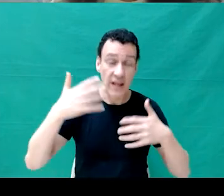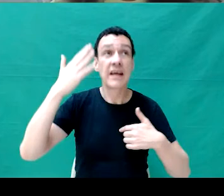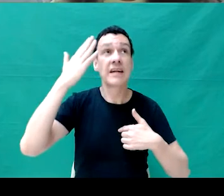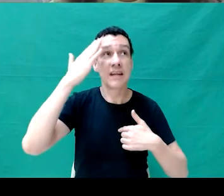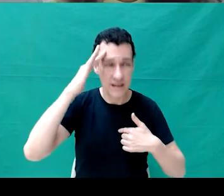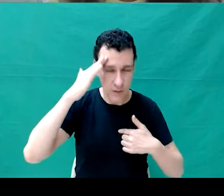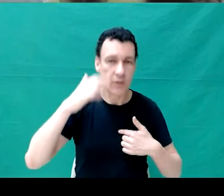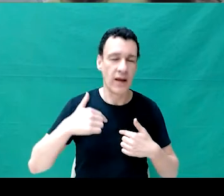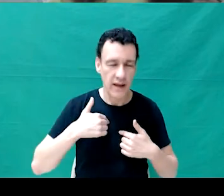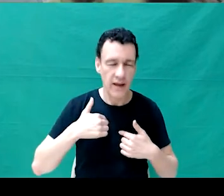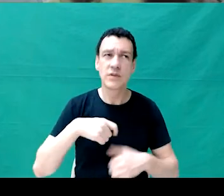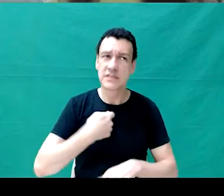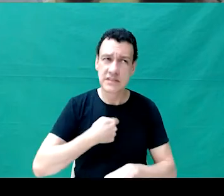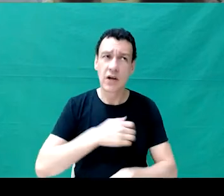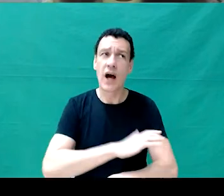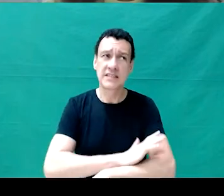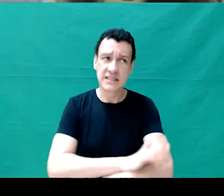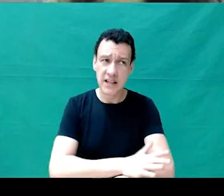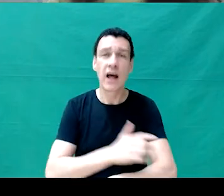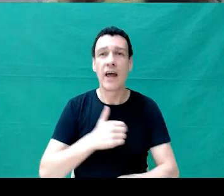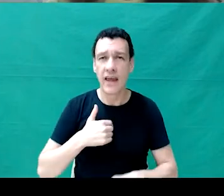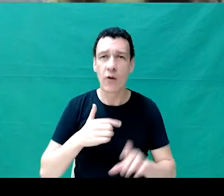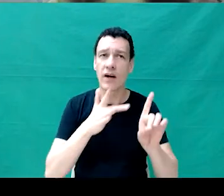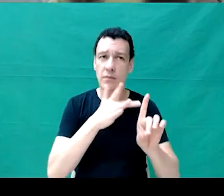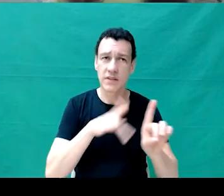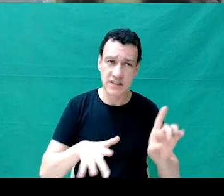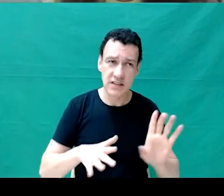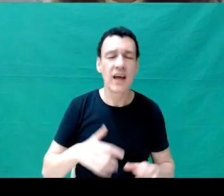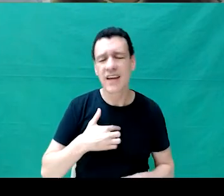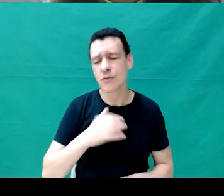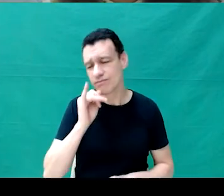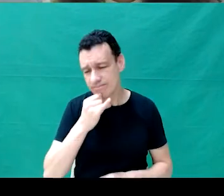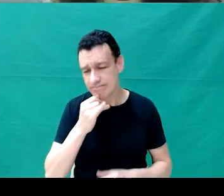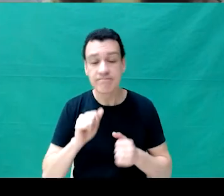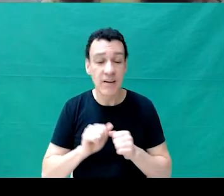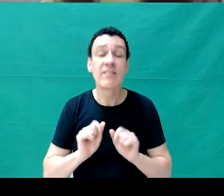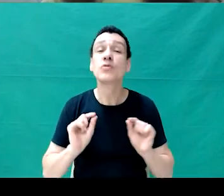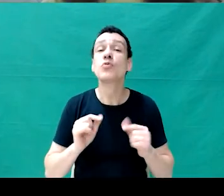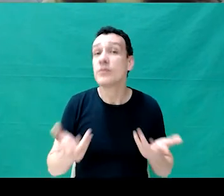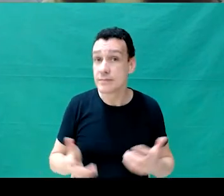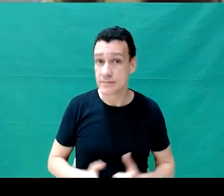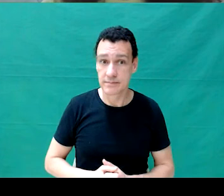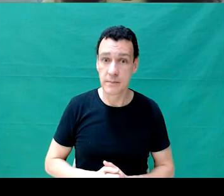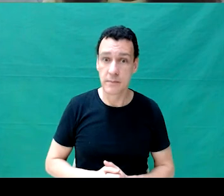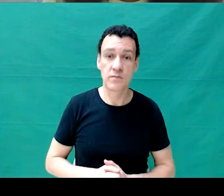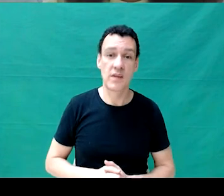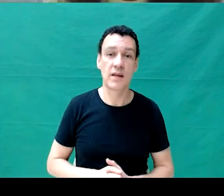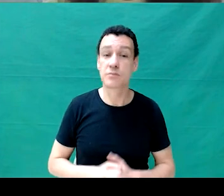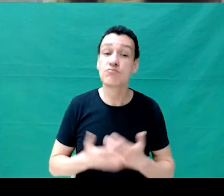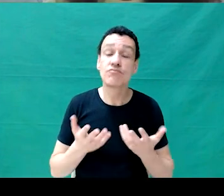Sou capacitista. Tô chateada. Tô chateado. O que eu posso fazer? Ó céus, ó